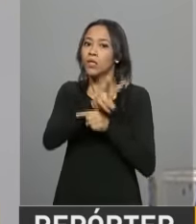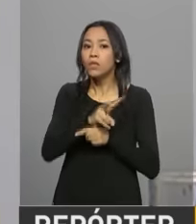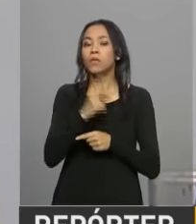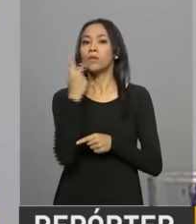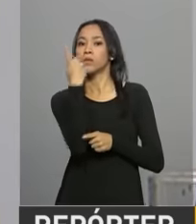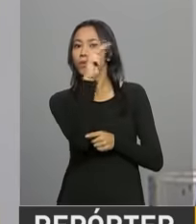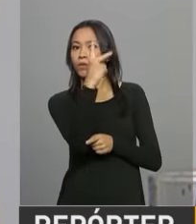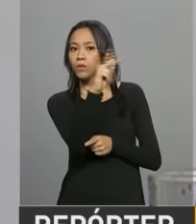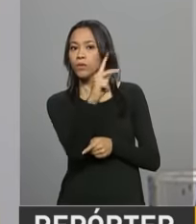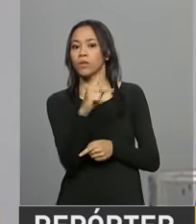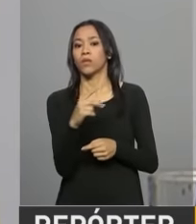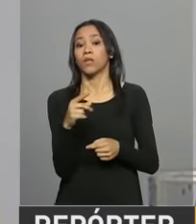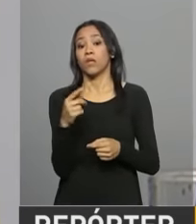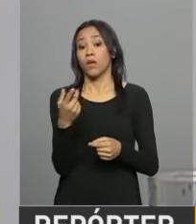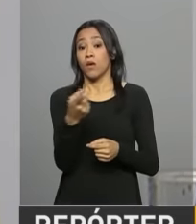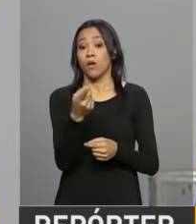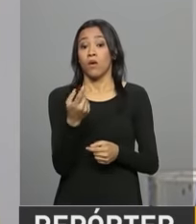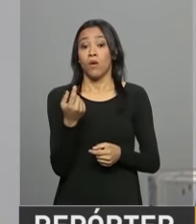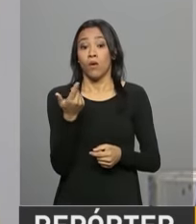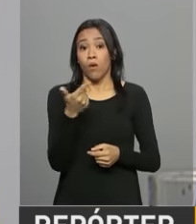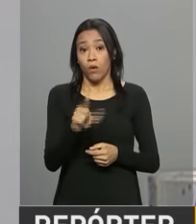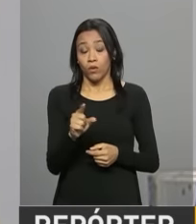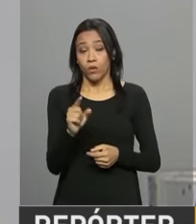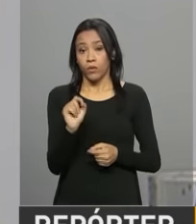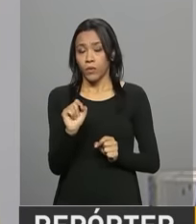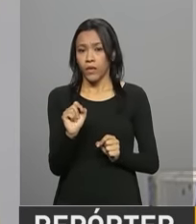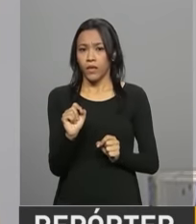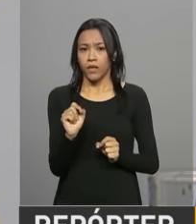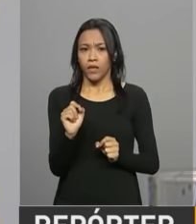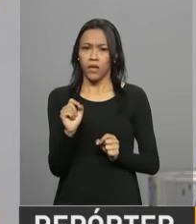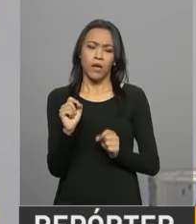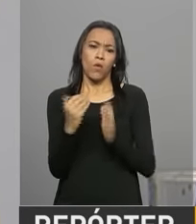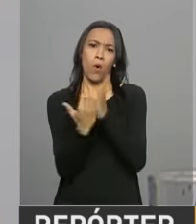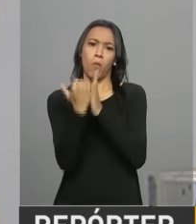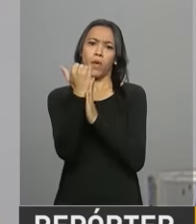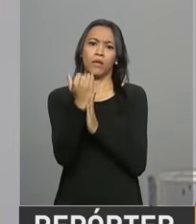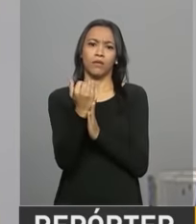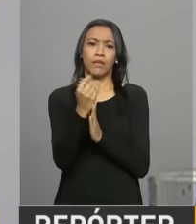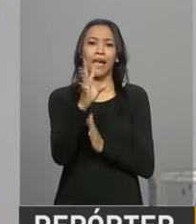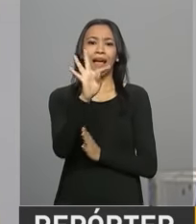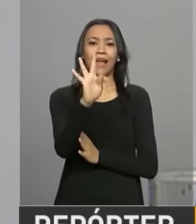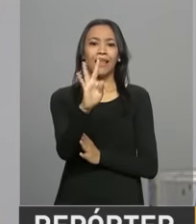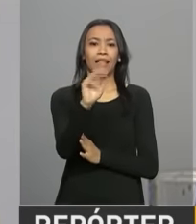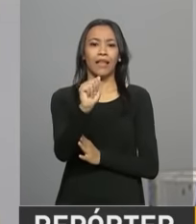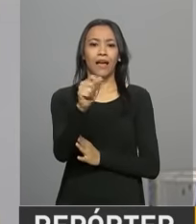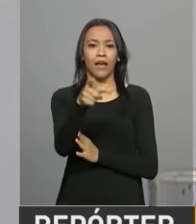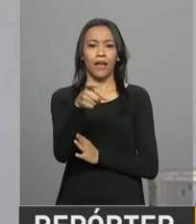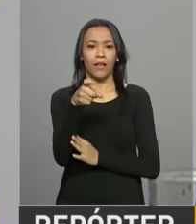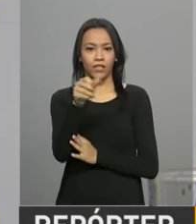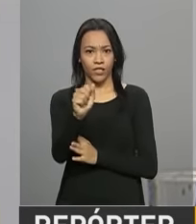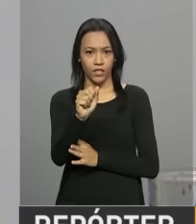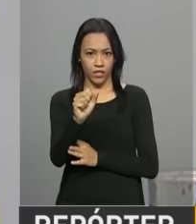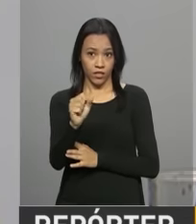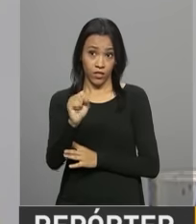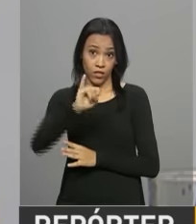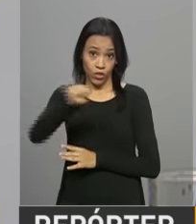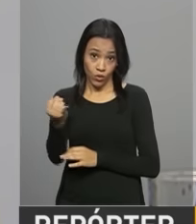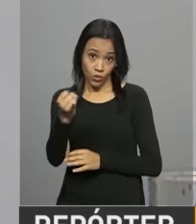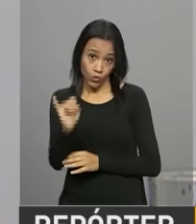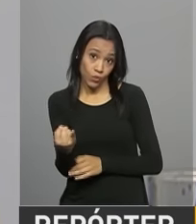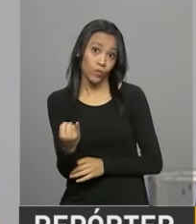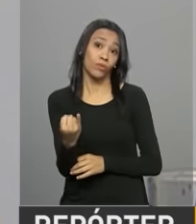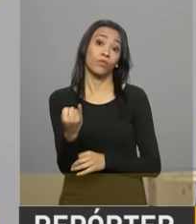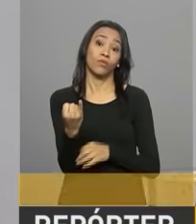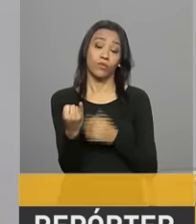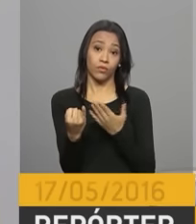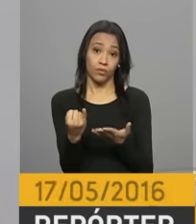lado, o risco de um atraso do aumento da taxa de juros, e o que pode levar a bolhas de